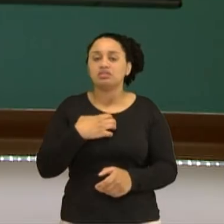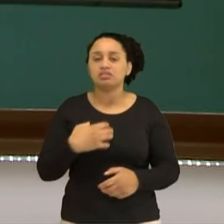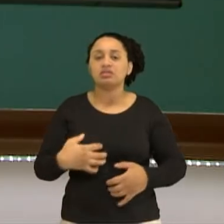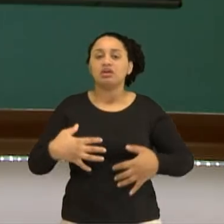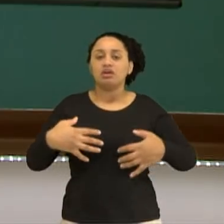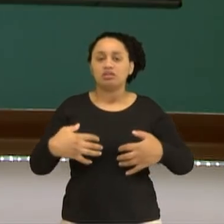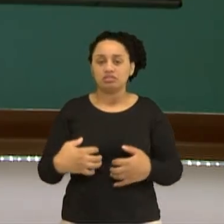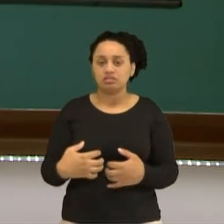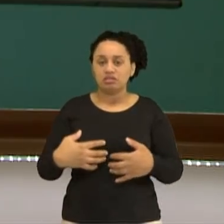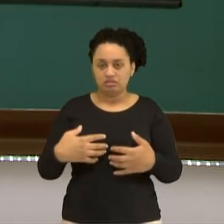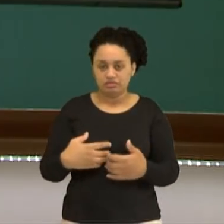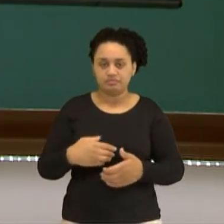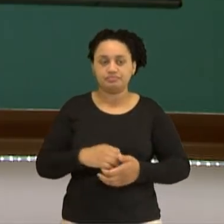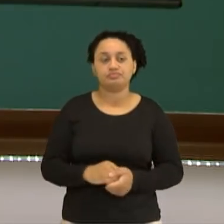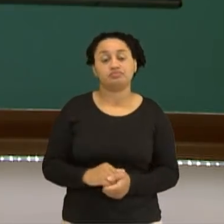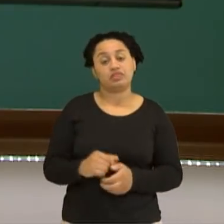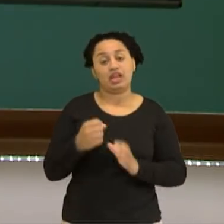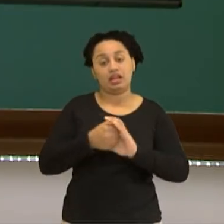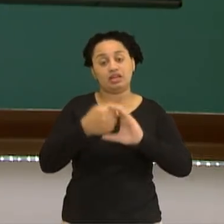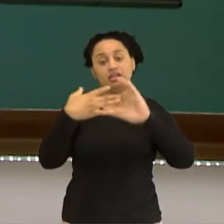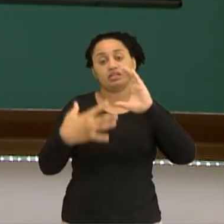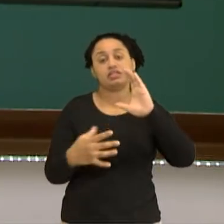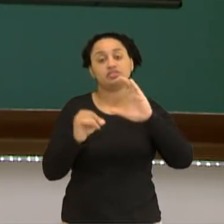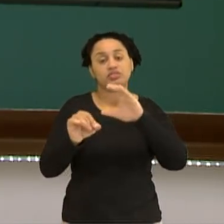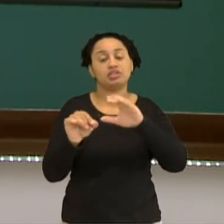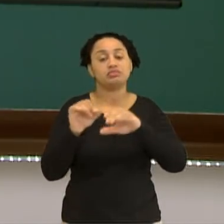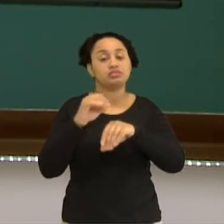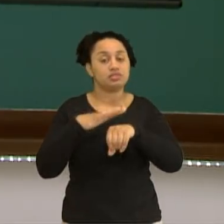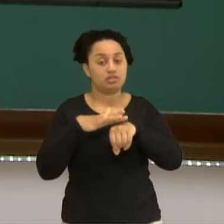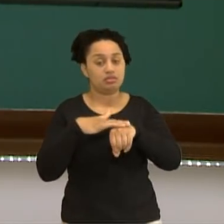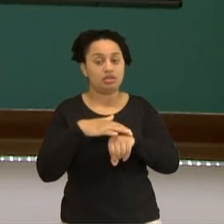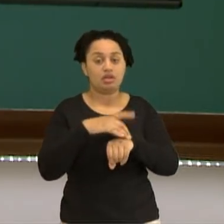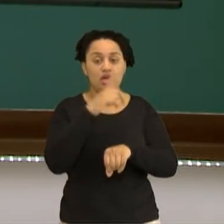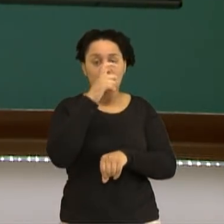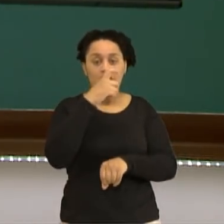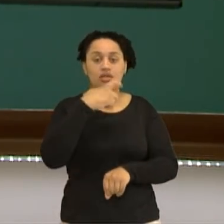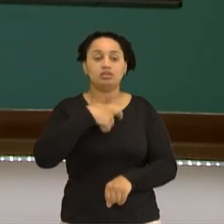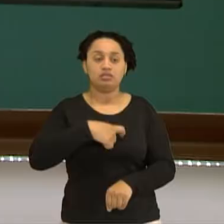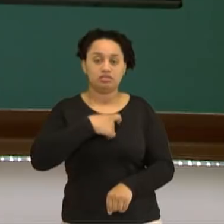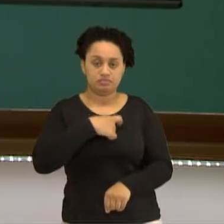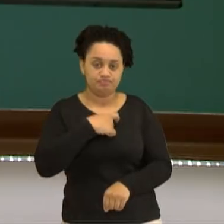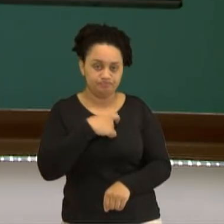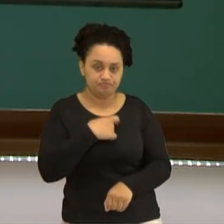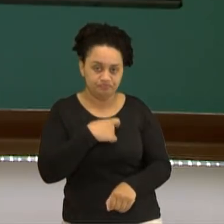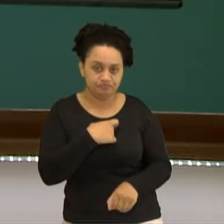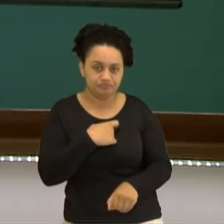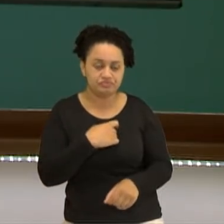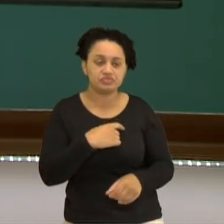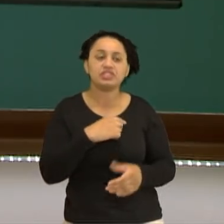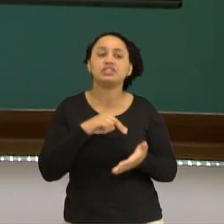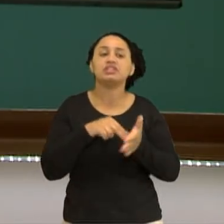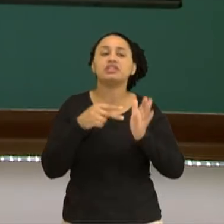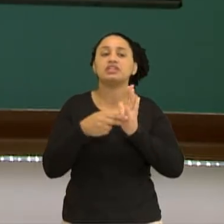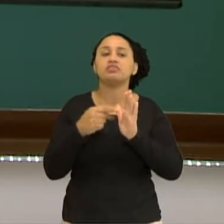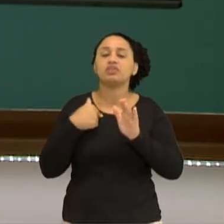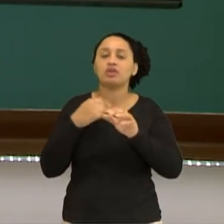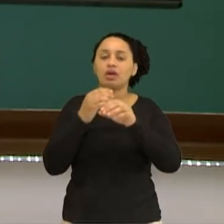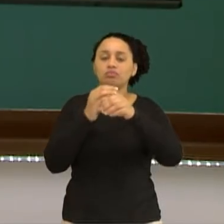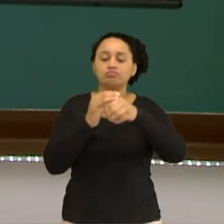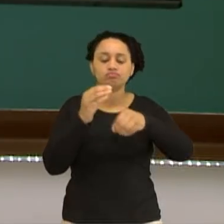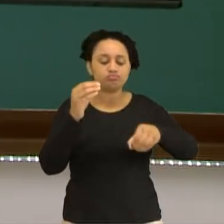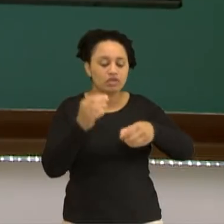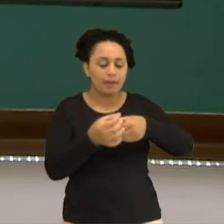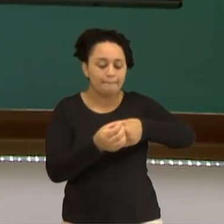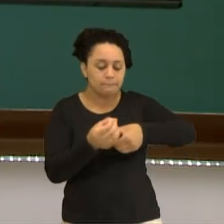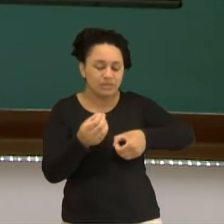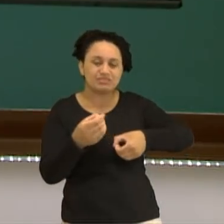Esses sintomas caracterizam a asma, tá bom? A asma brônquica, que é, na verdade, a inflamação dos brônquios em função